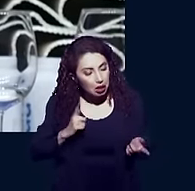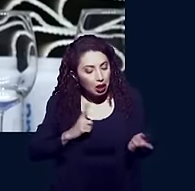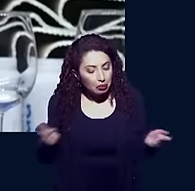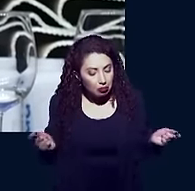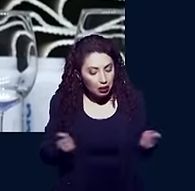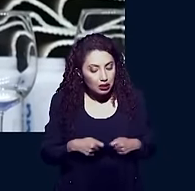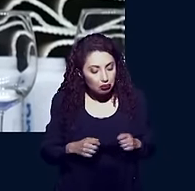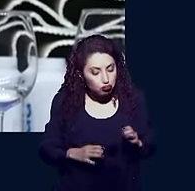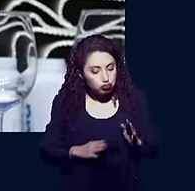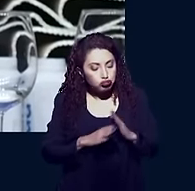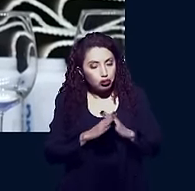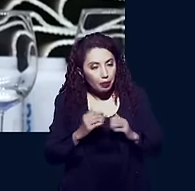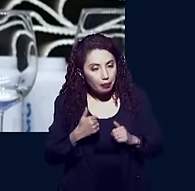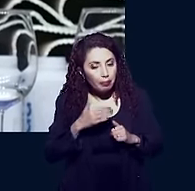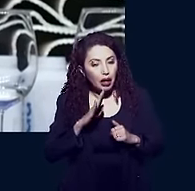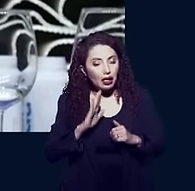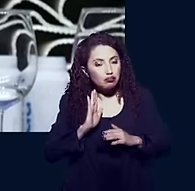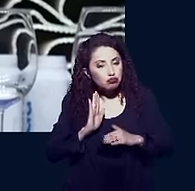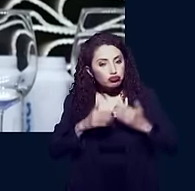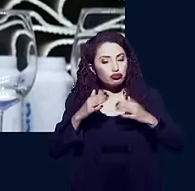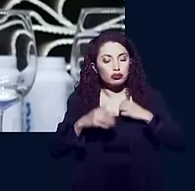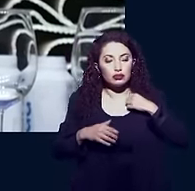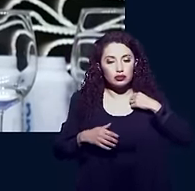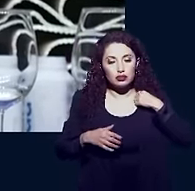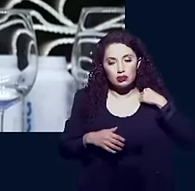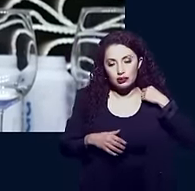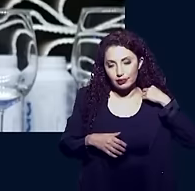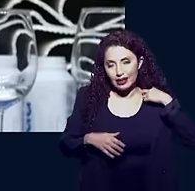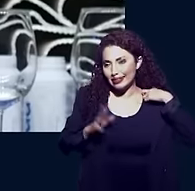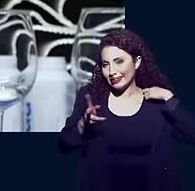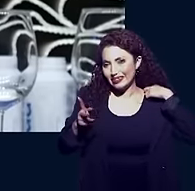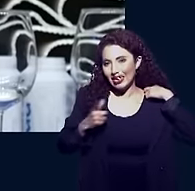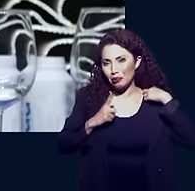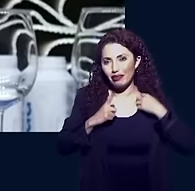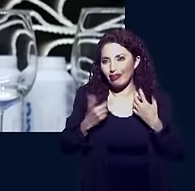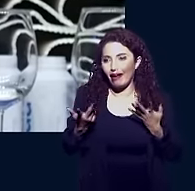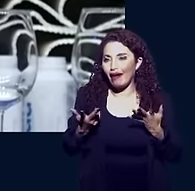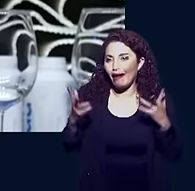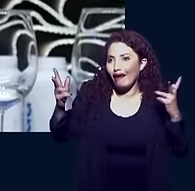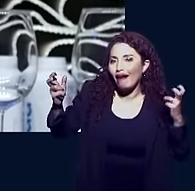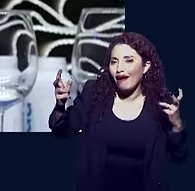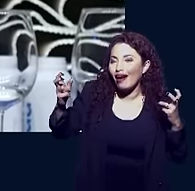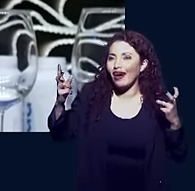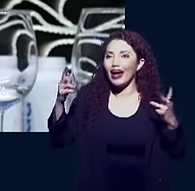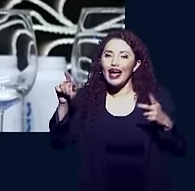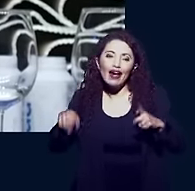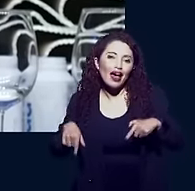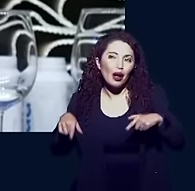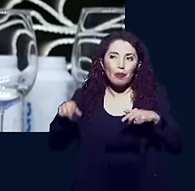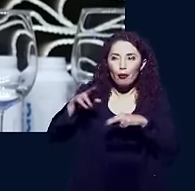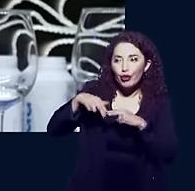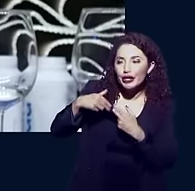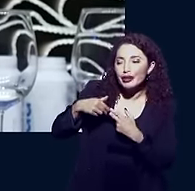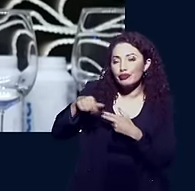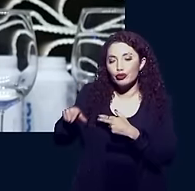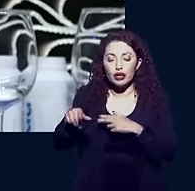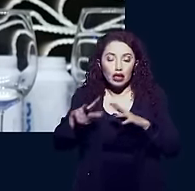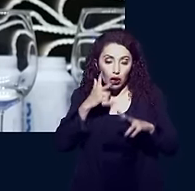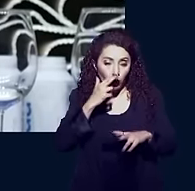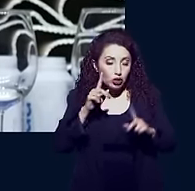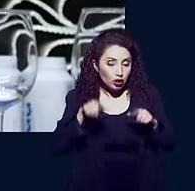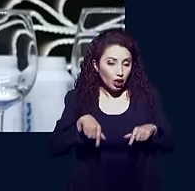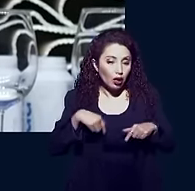eu tô cont toas das reformas também as reformas é sempre tem uma história né mas eu acho que no fundo o que tá acontecendo é uma combinação do